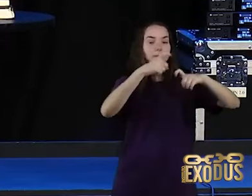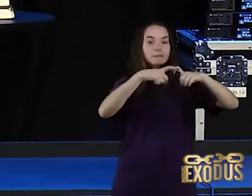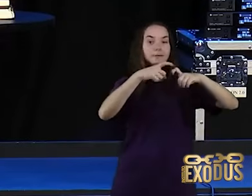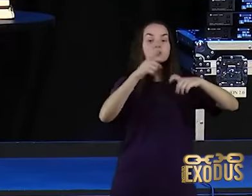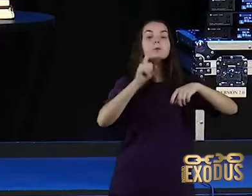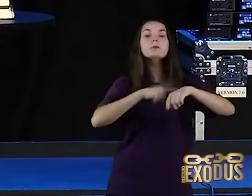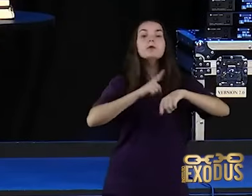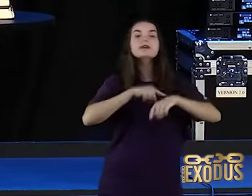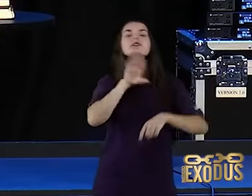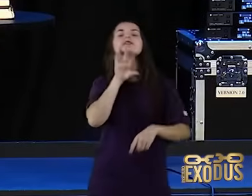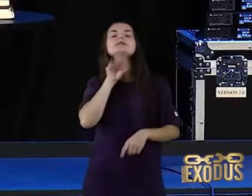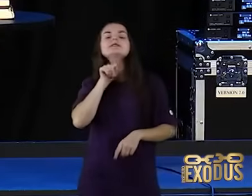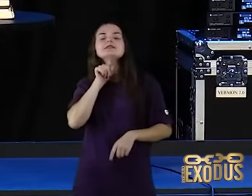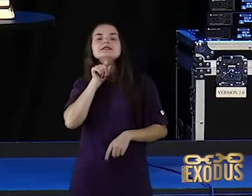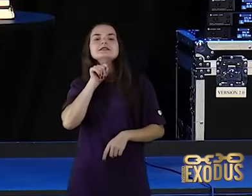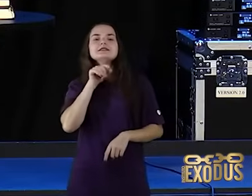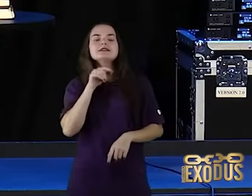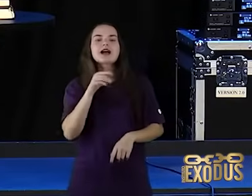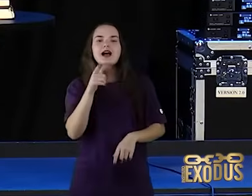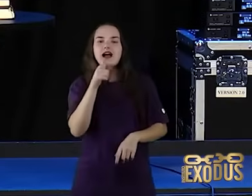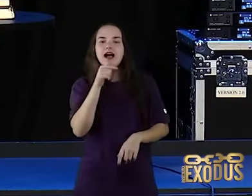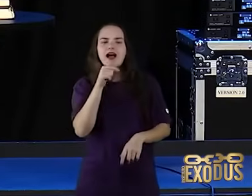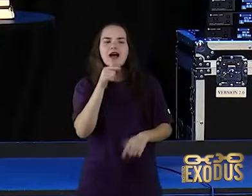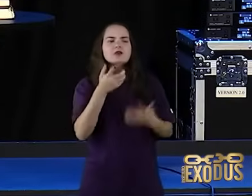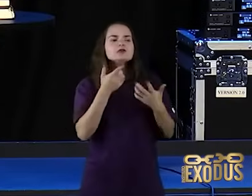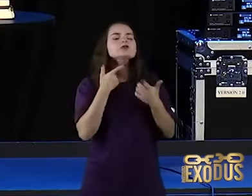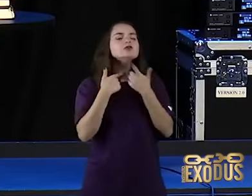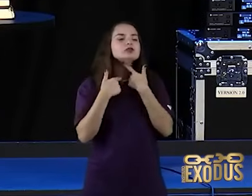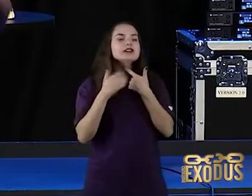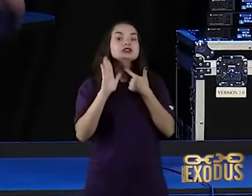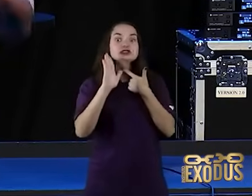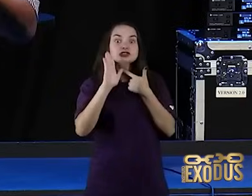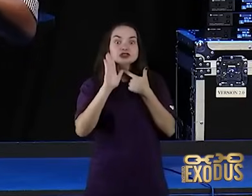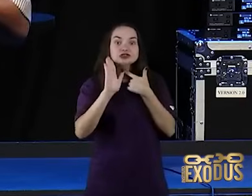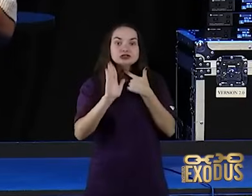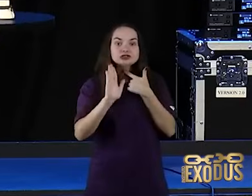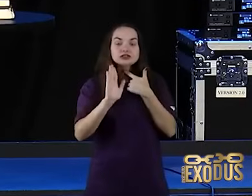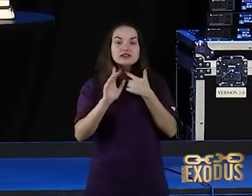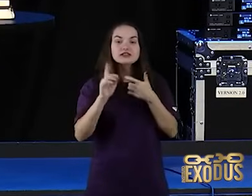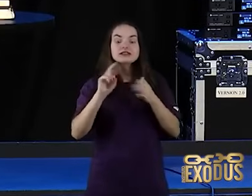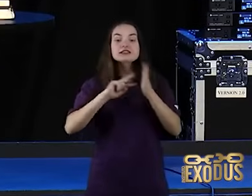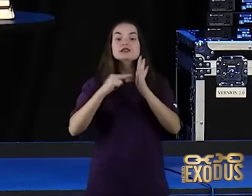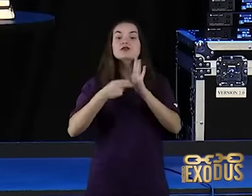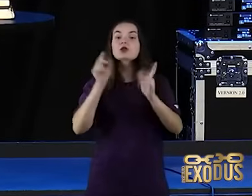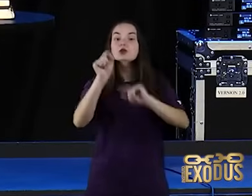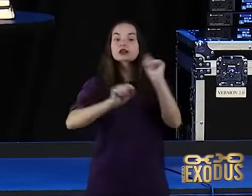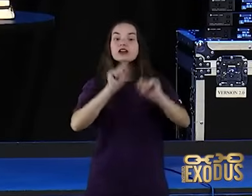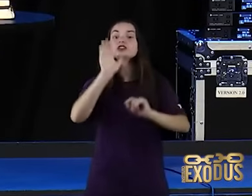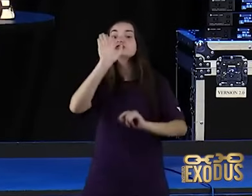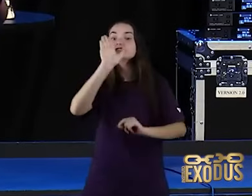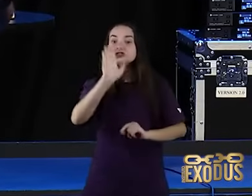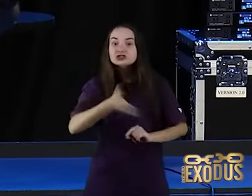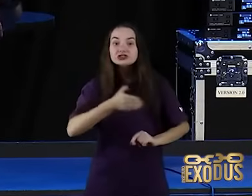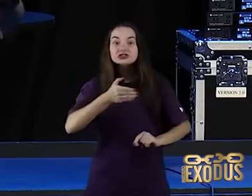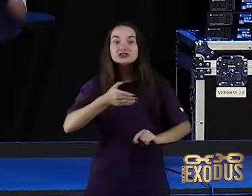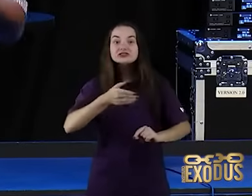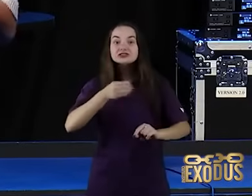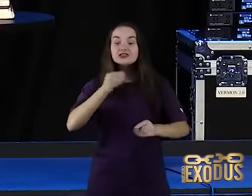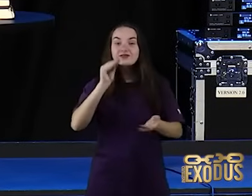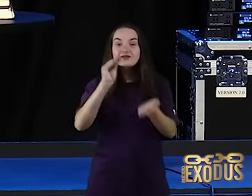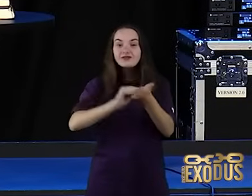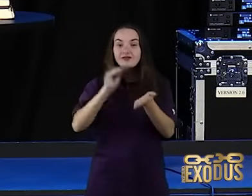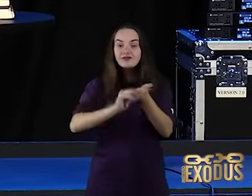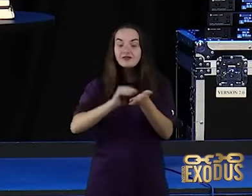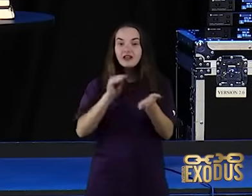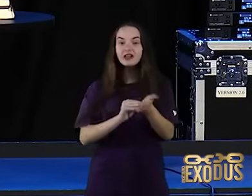sede é que você já tá desidratado quando você começa fazim preciso tomar um copo deágua é por isso que a gente bebe água a gente